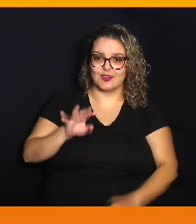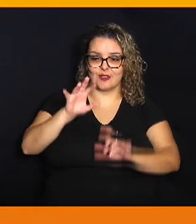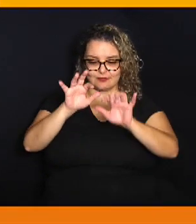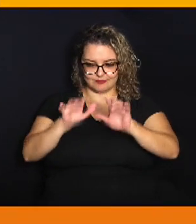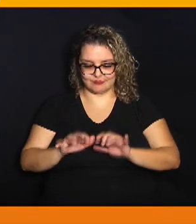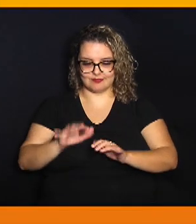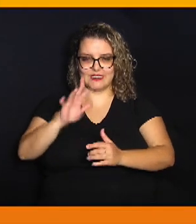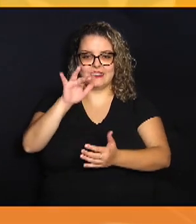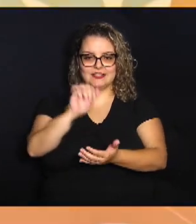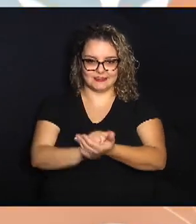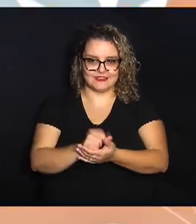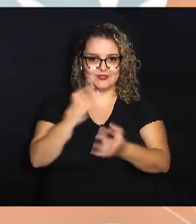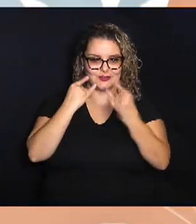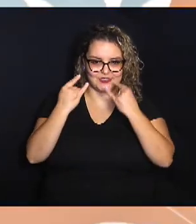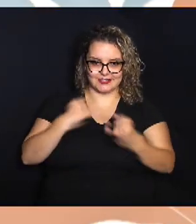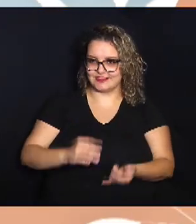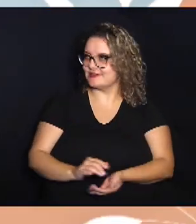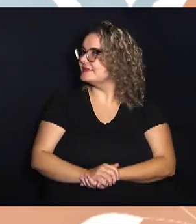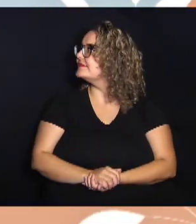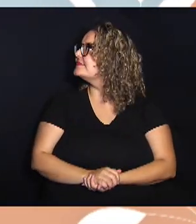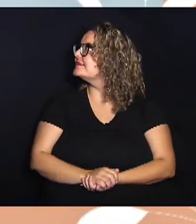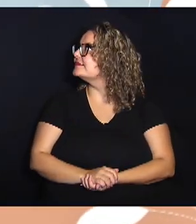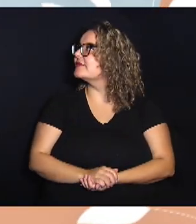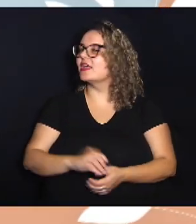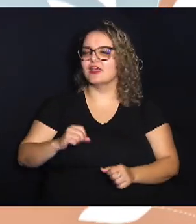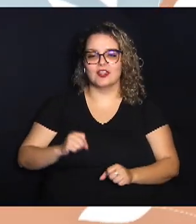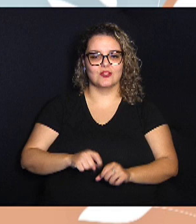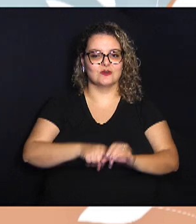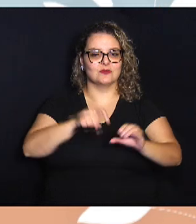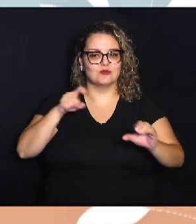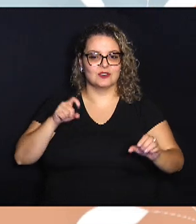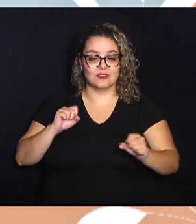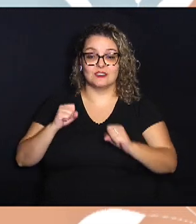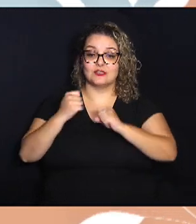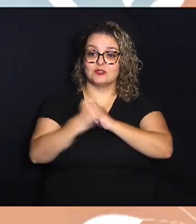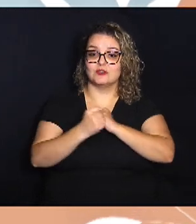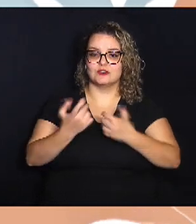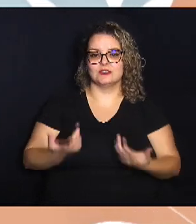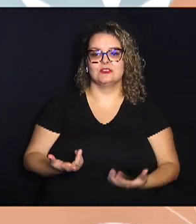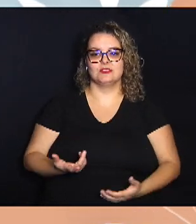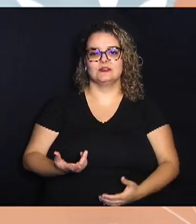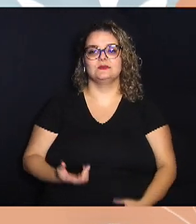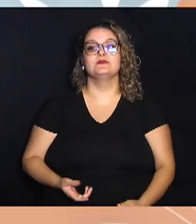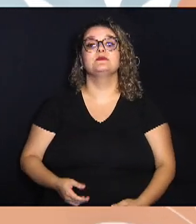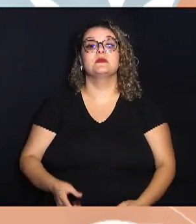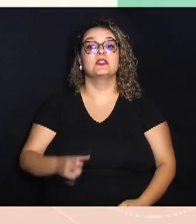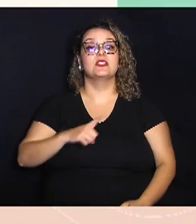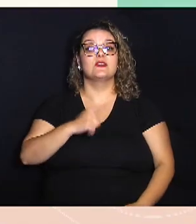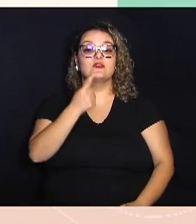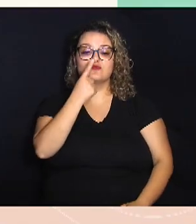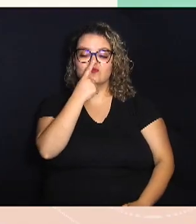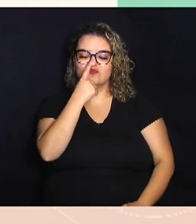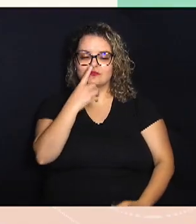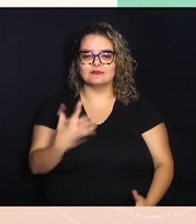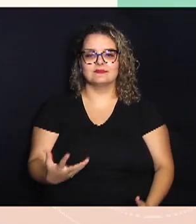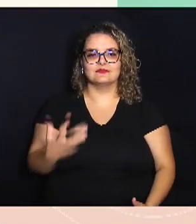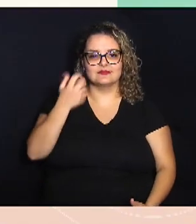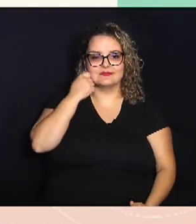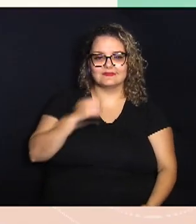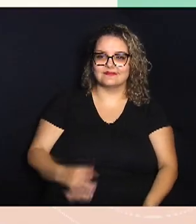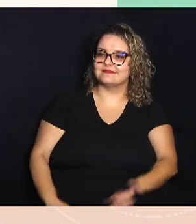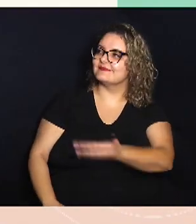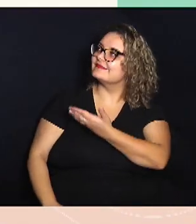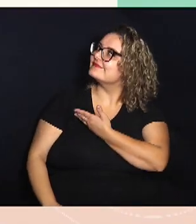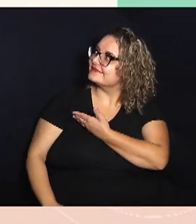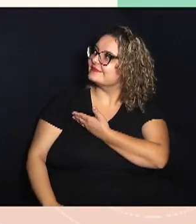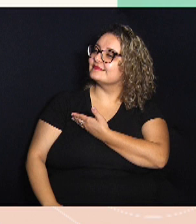a ficha de interesse. E os protetores independentes têm focinhos para serem adotados. Maia é